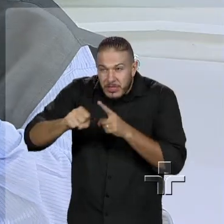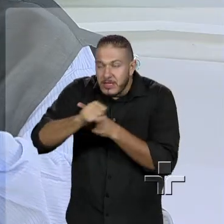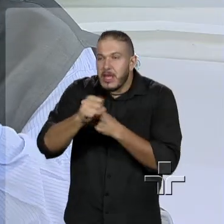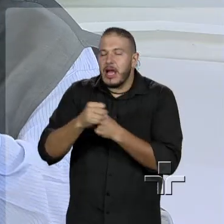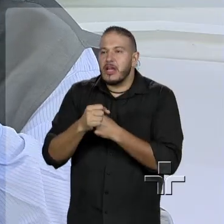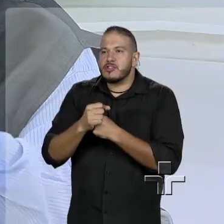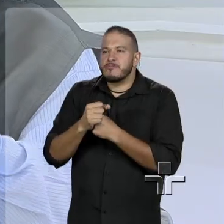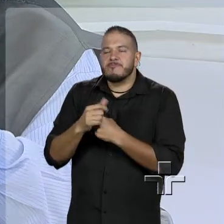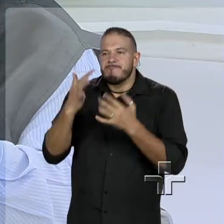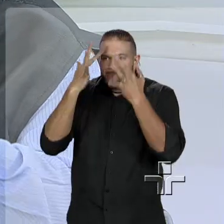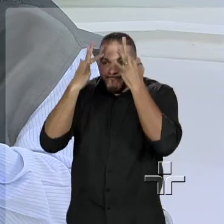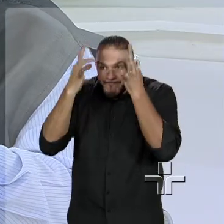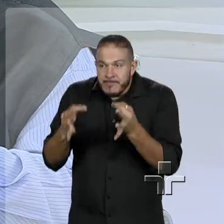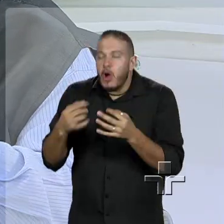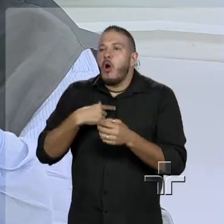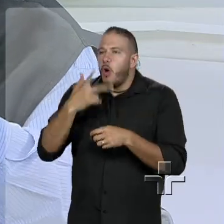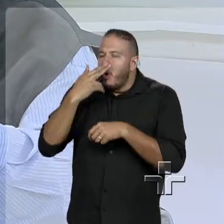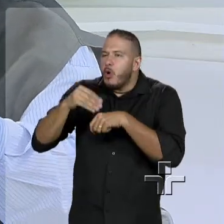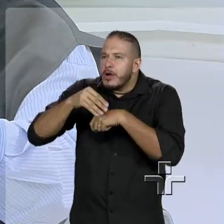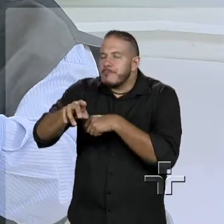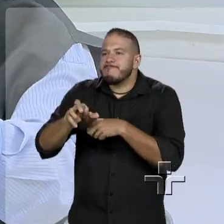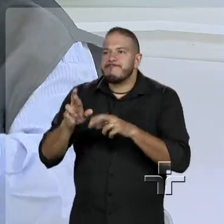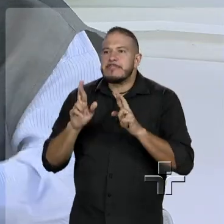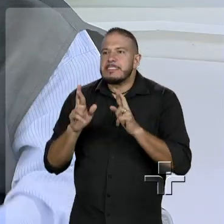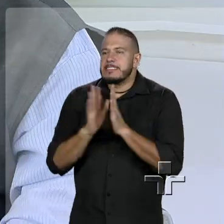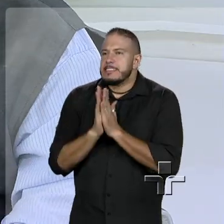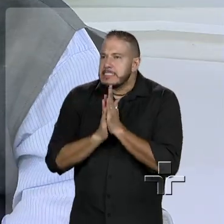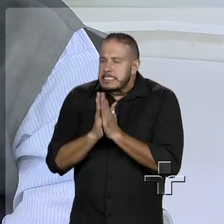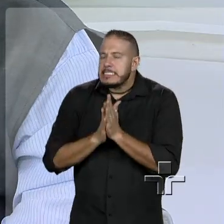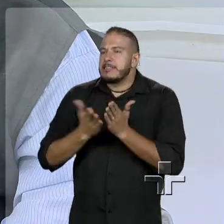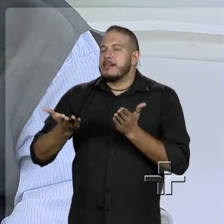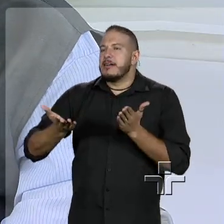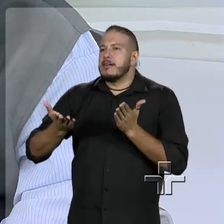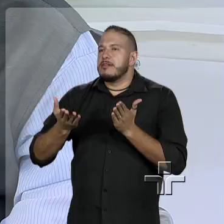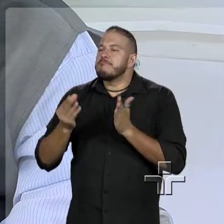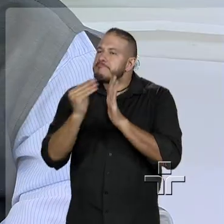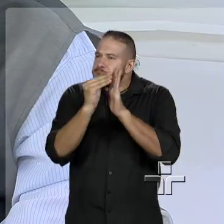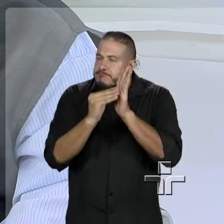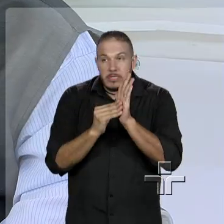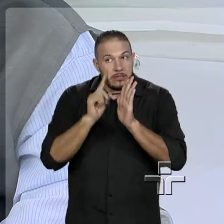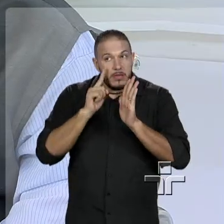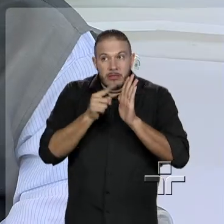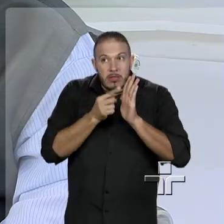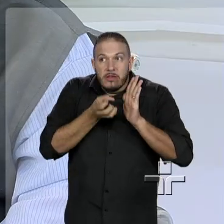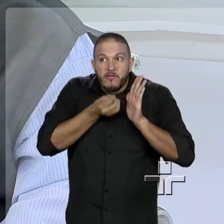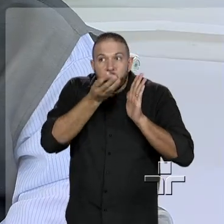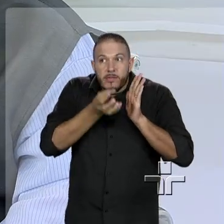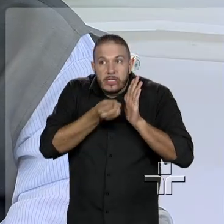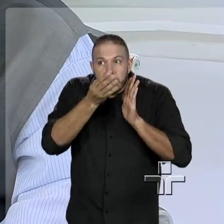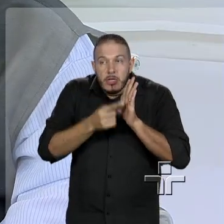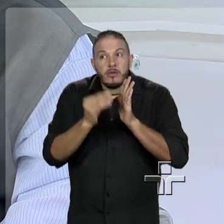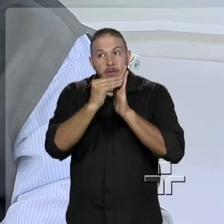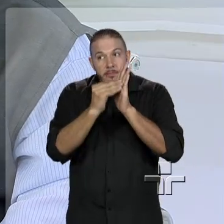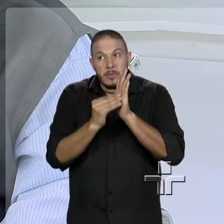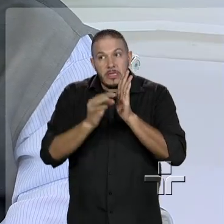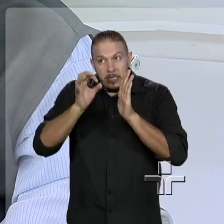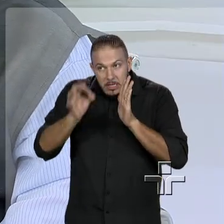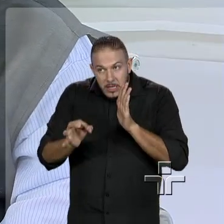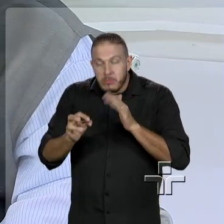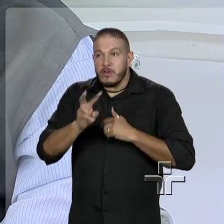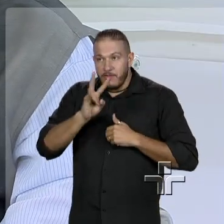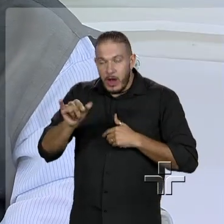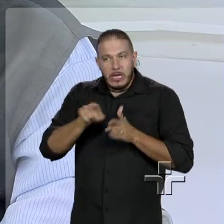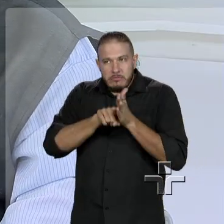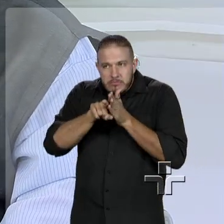a expectativa fundada em dados de que você vai convergir para o